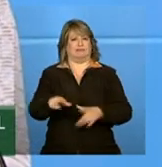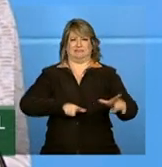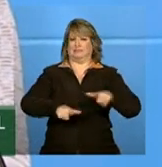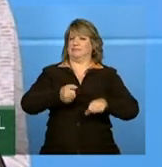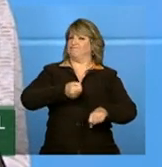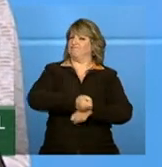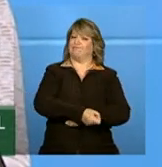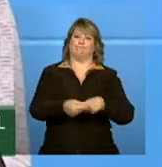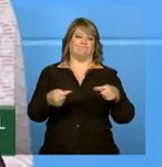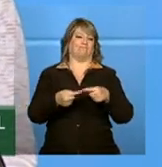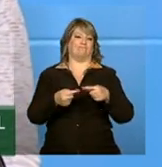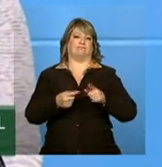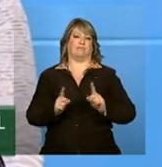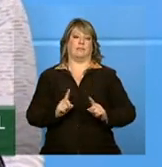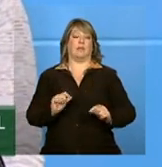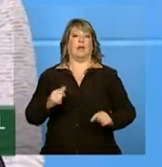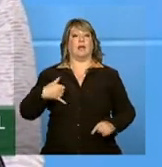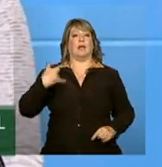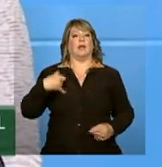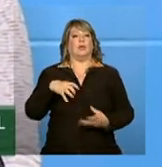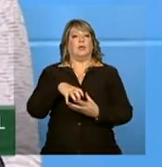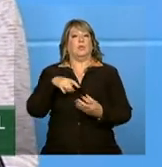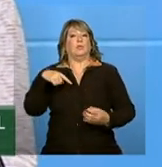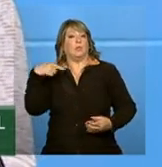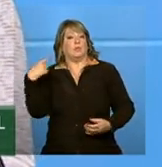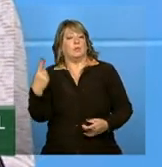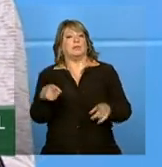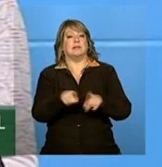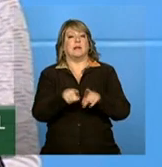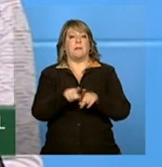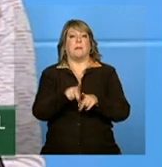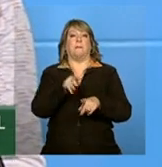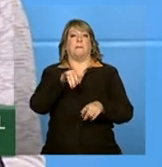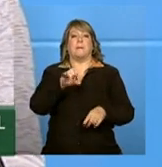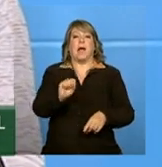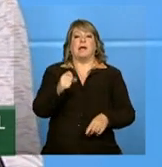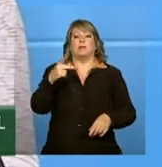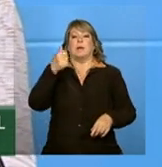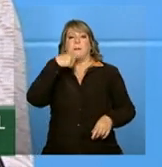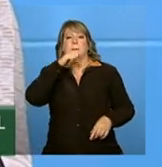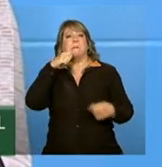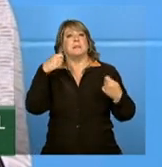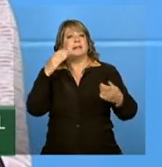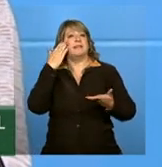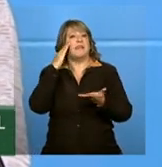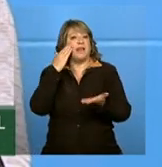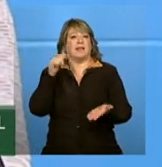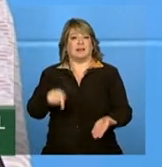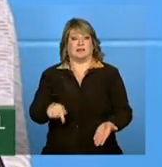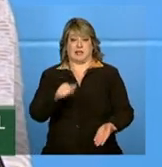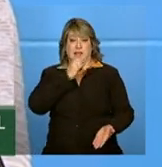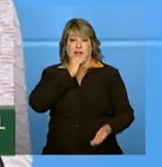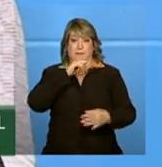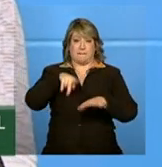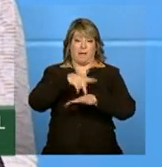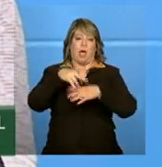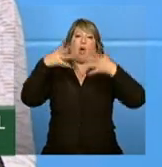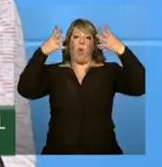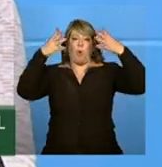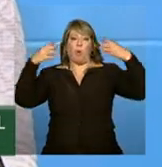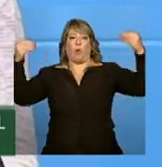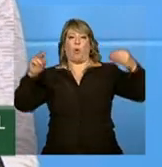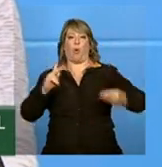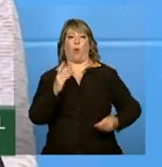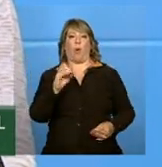desde os mais idosos, os anciãos, até seus pais e suas mães. Em países como a Holanda, por exemplo, essa conscientização